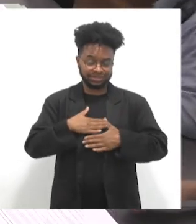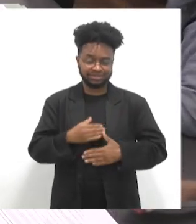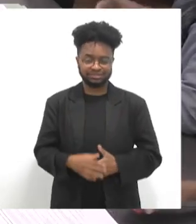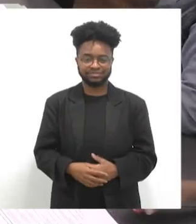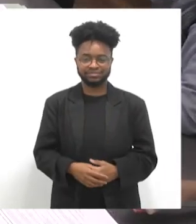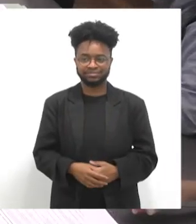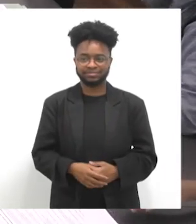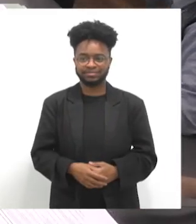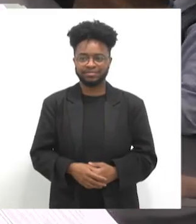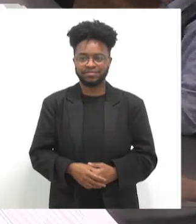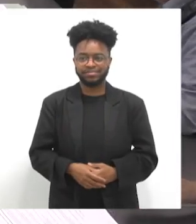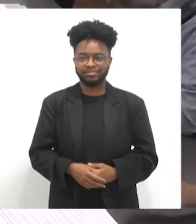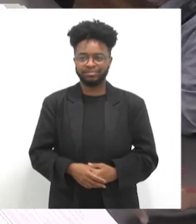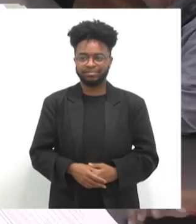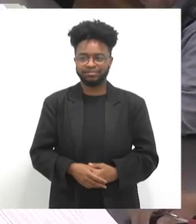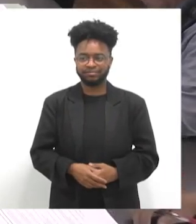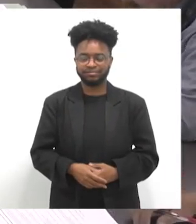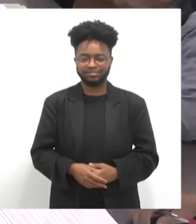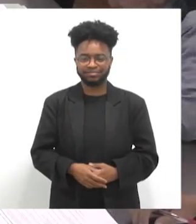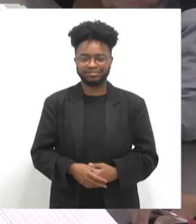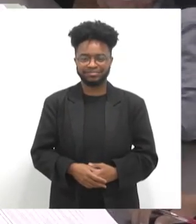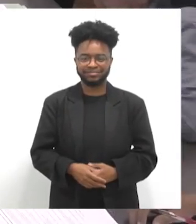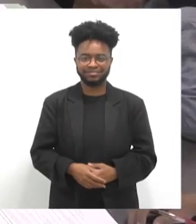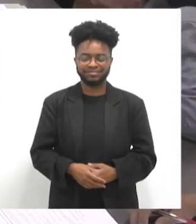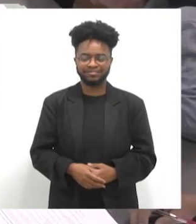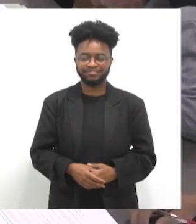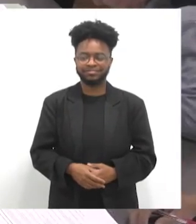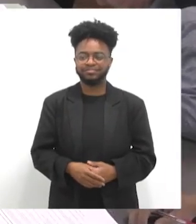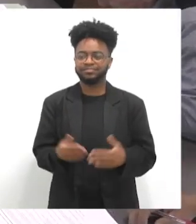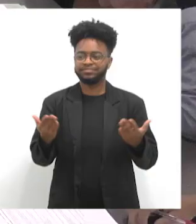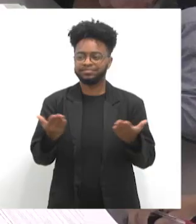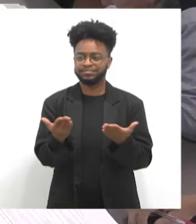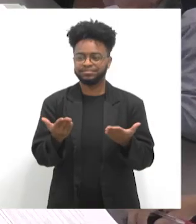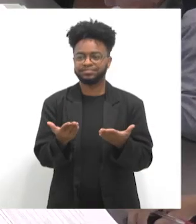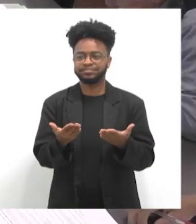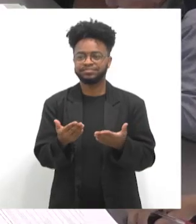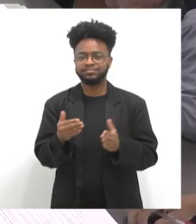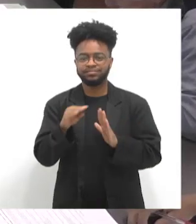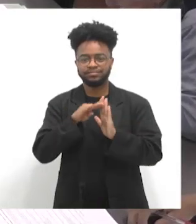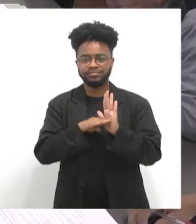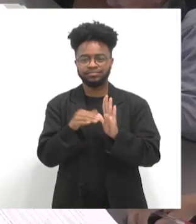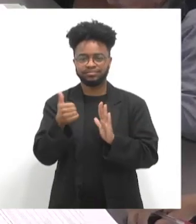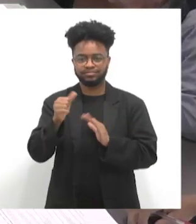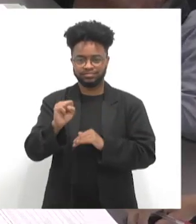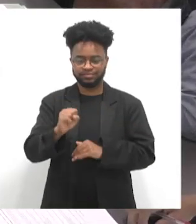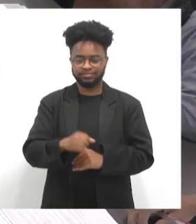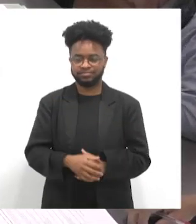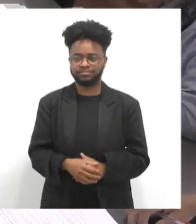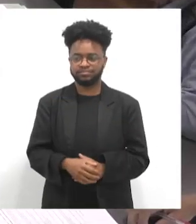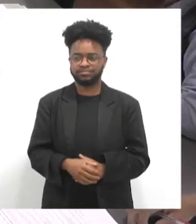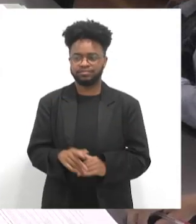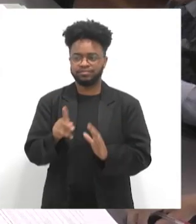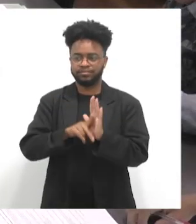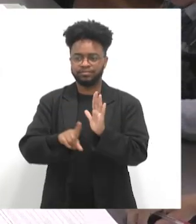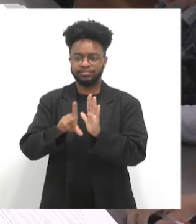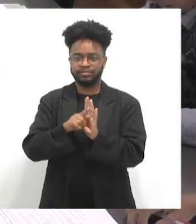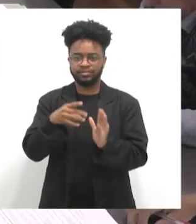Bem, Presidente. vamos então ao 18 da pauta. Projeto de